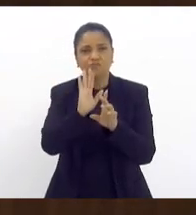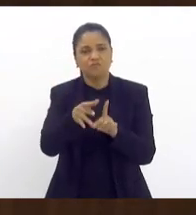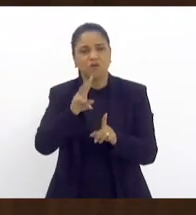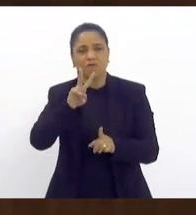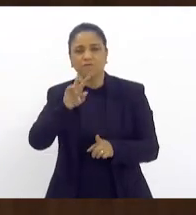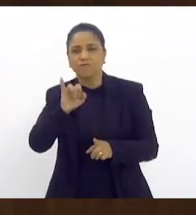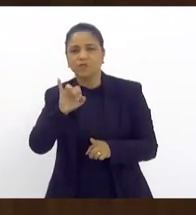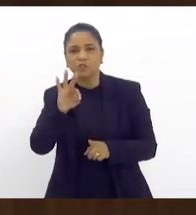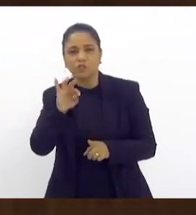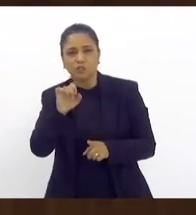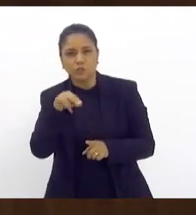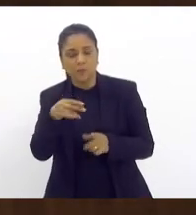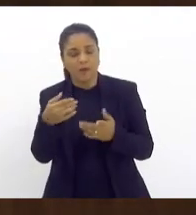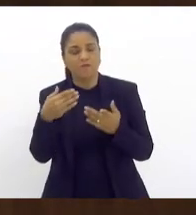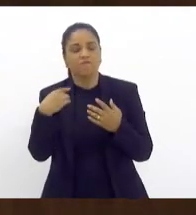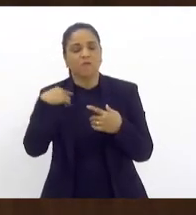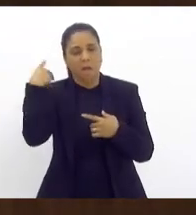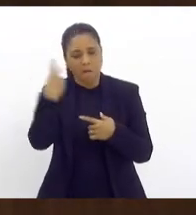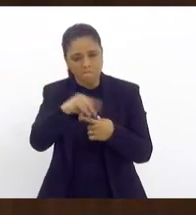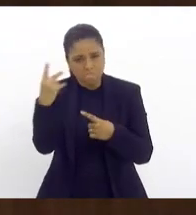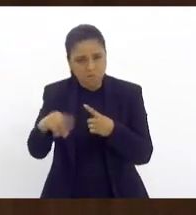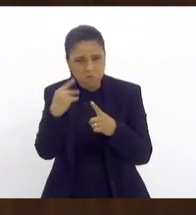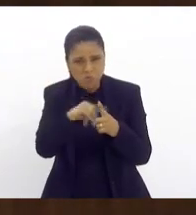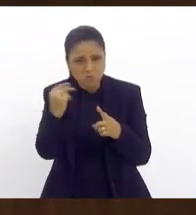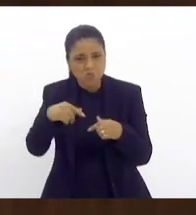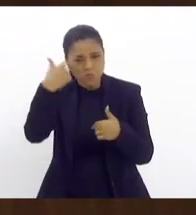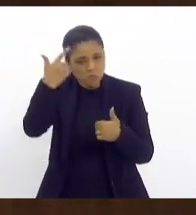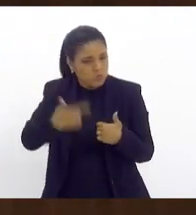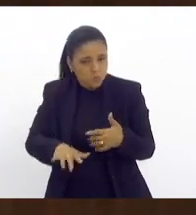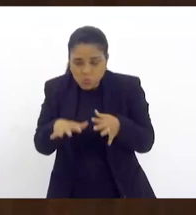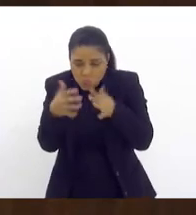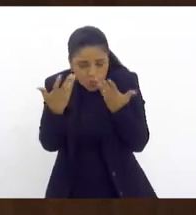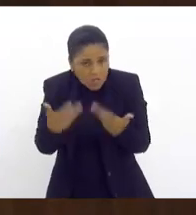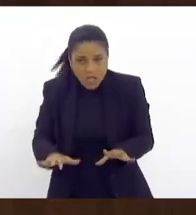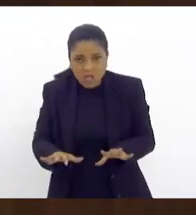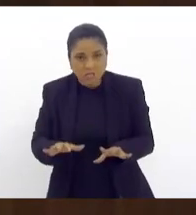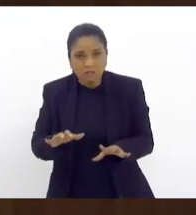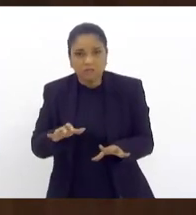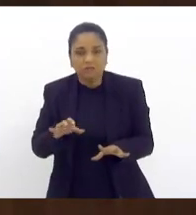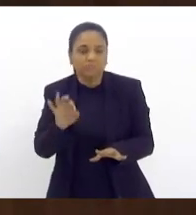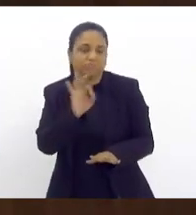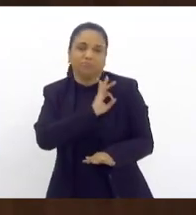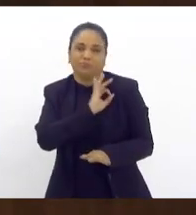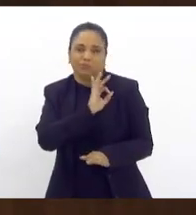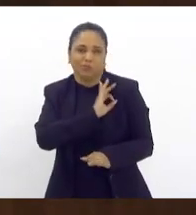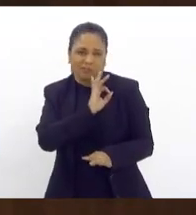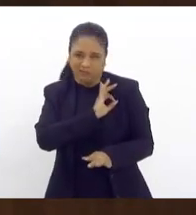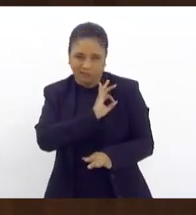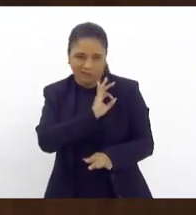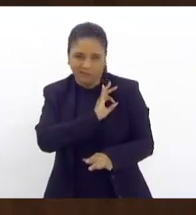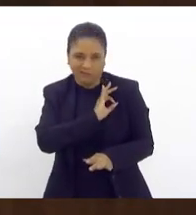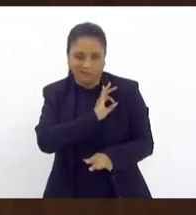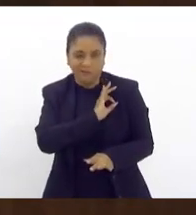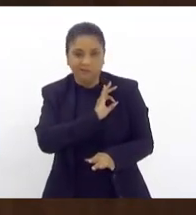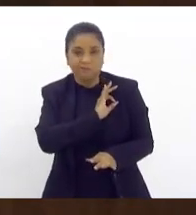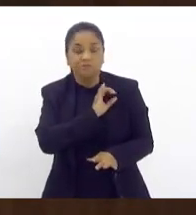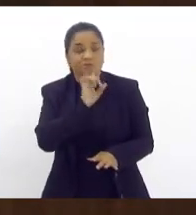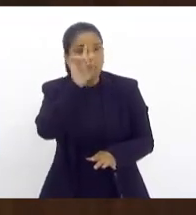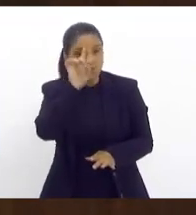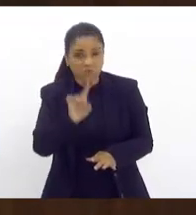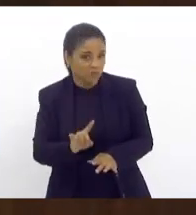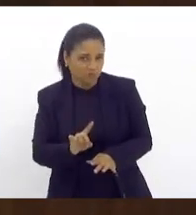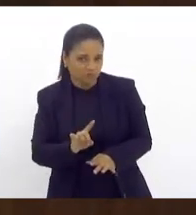dessa feita foi espancada não quis novamente a um direito da mulher é um direito da pessoa do cidadão não